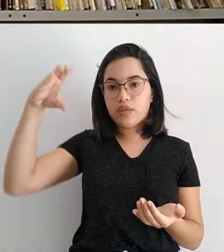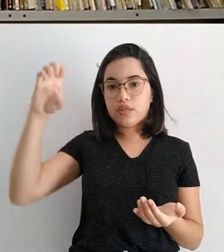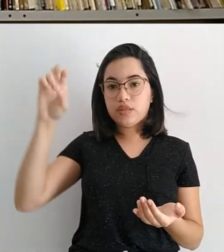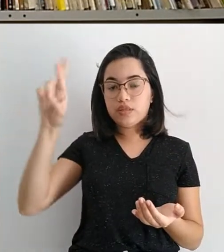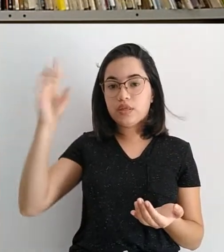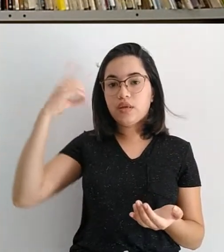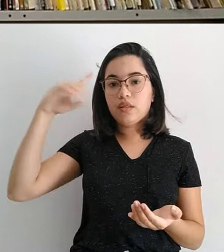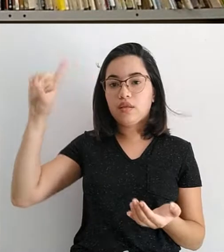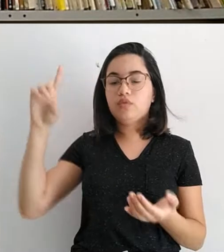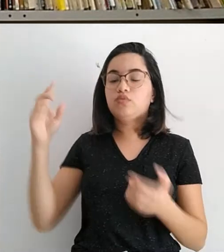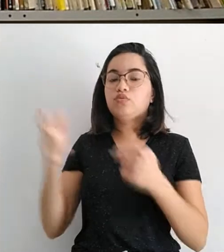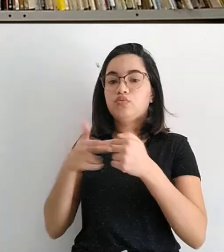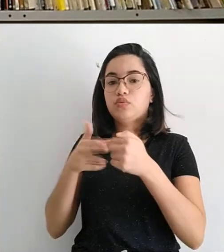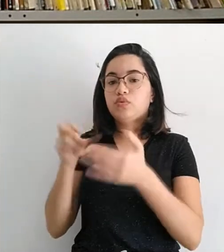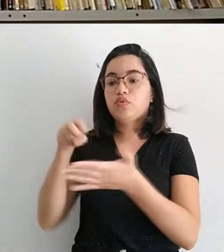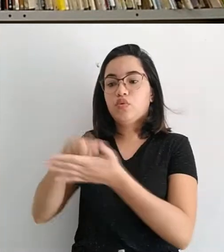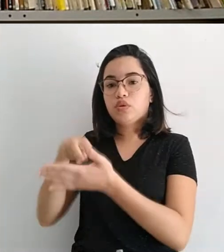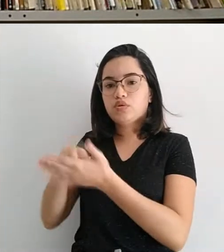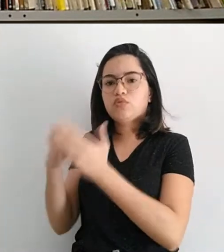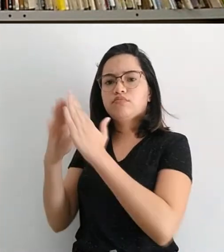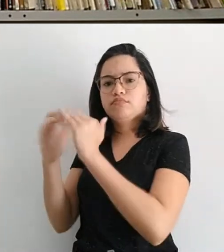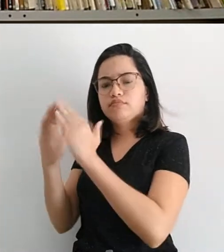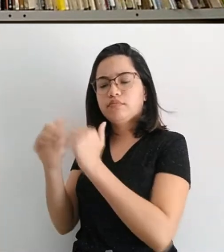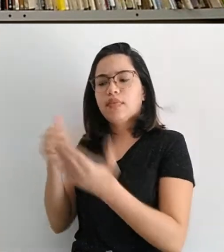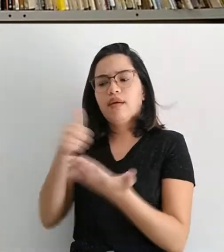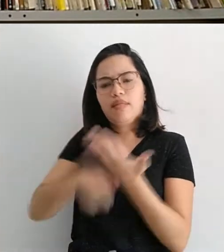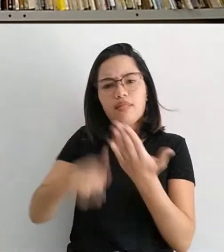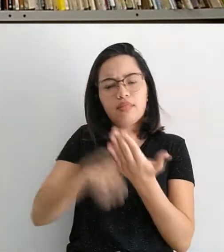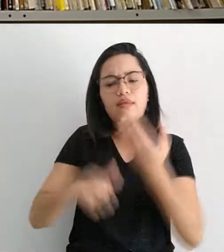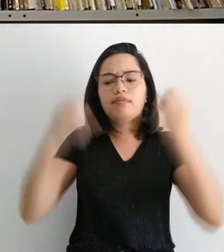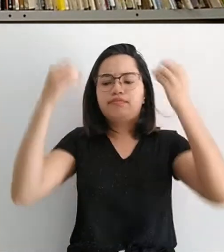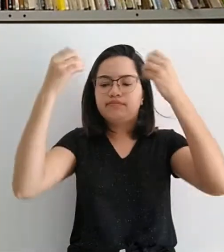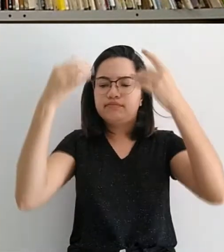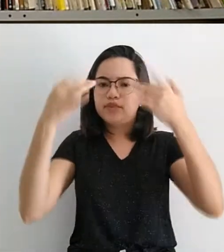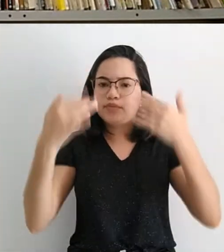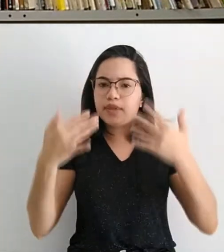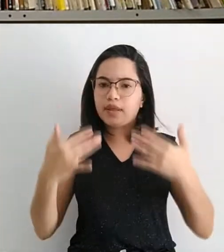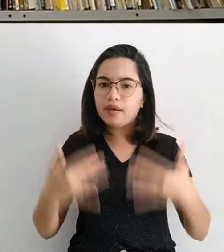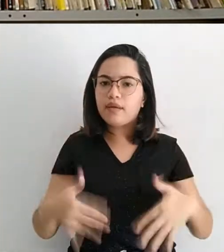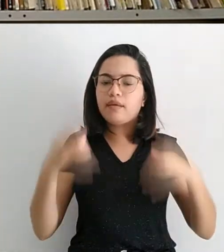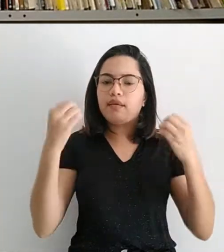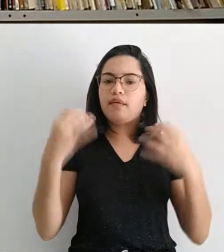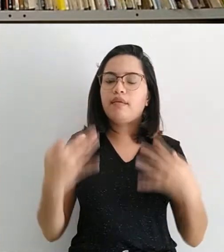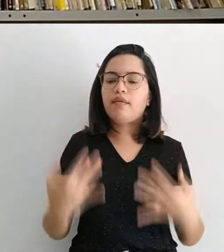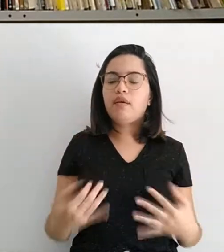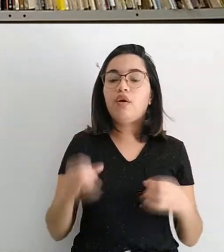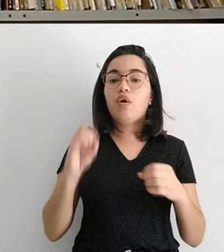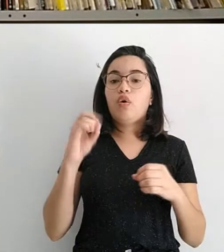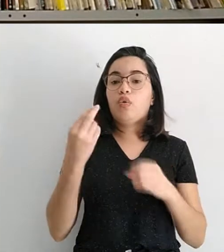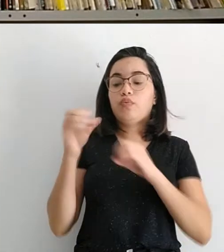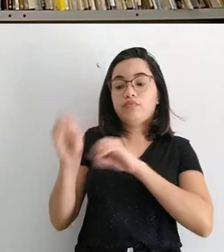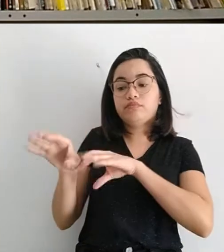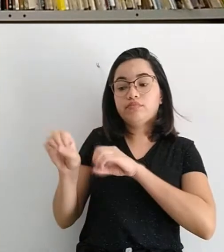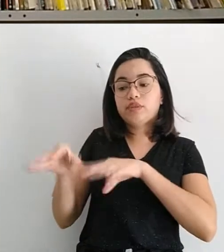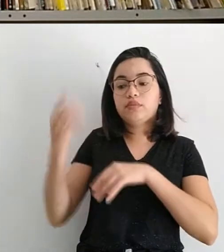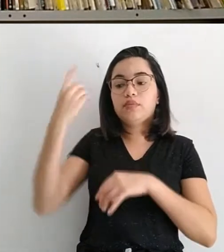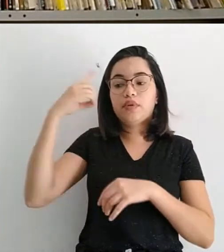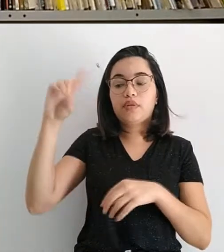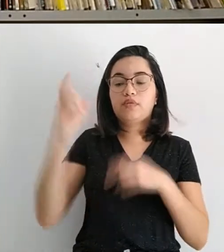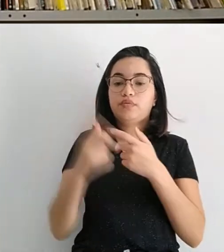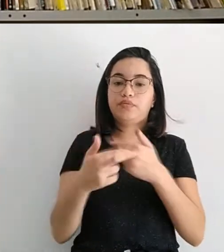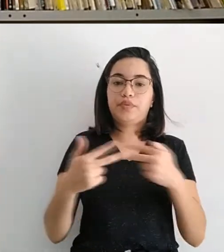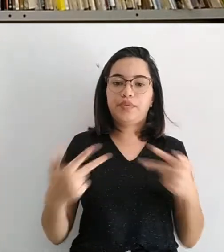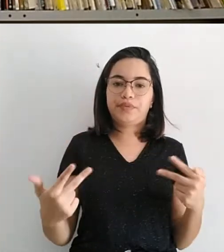seus apelos, das suas promessas, tentam explicar para Deus algo ou ensinar para